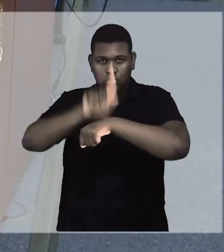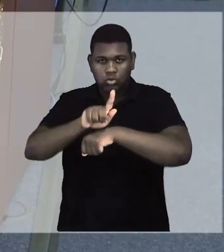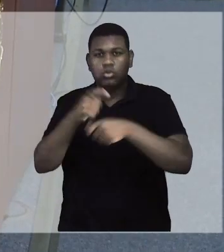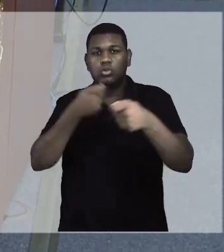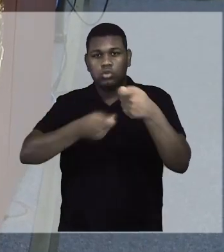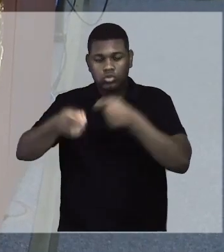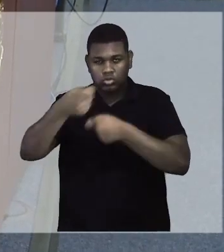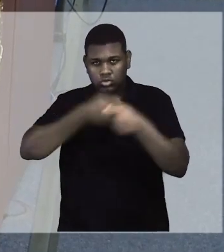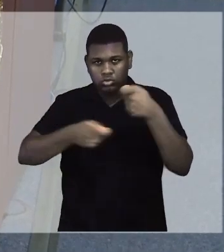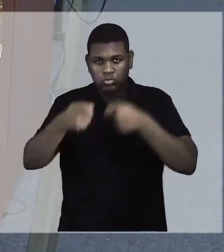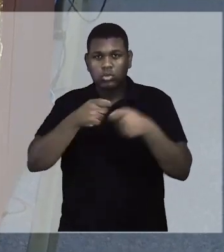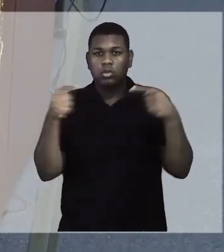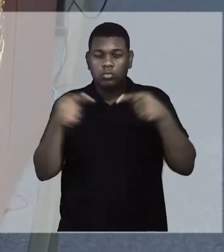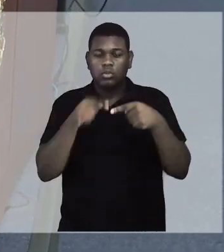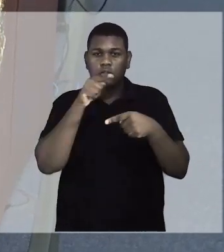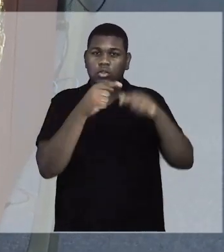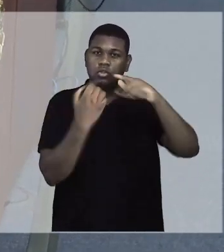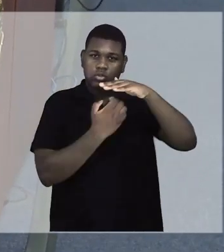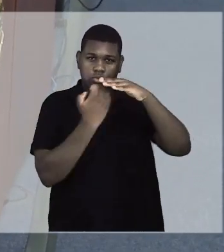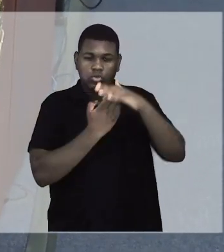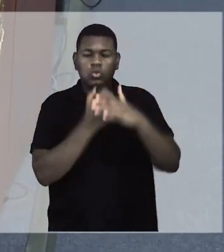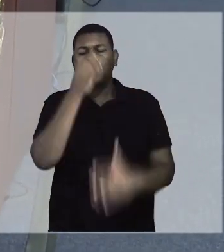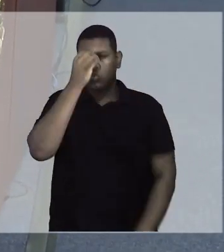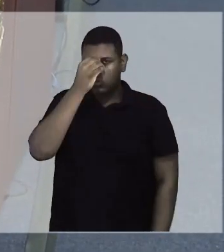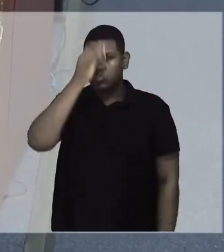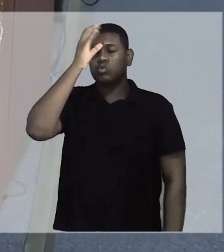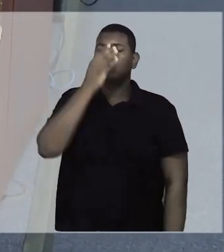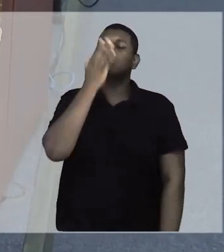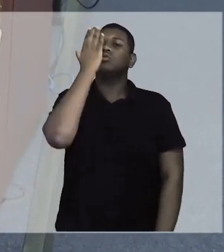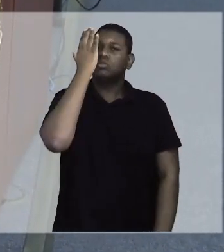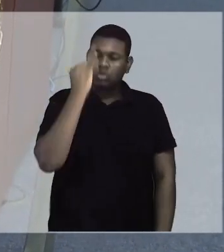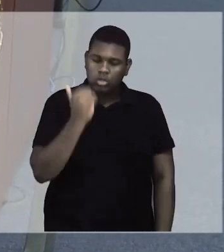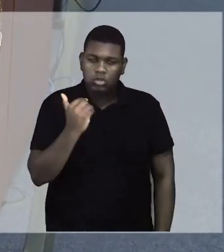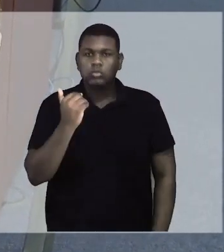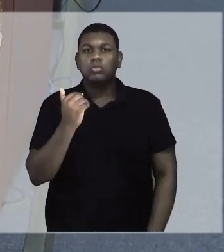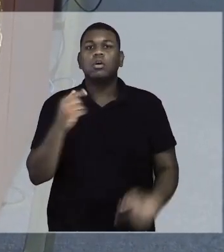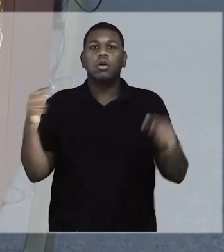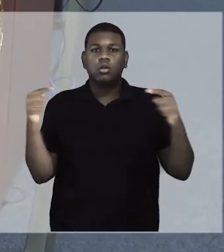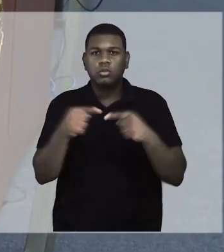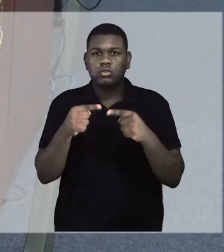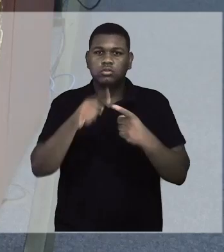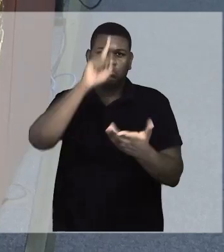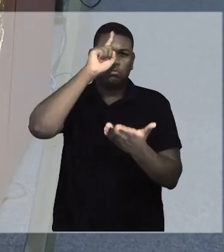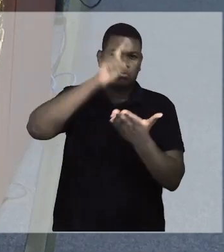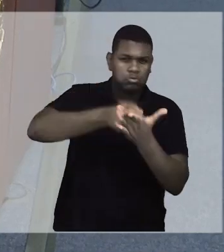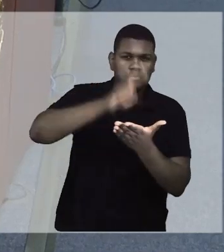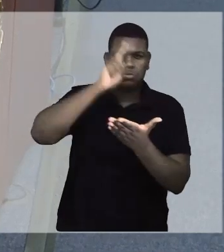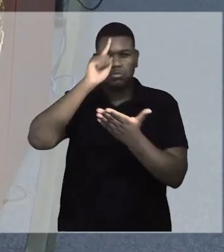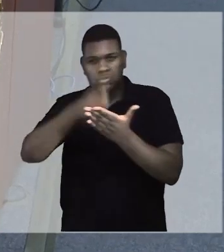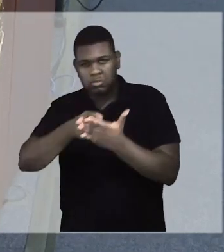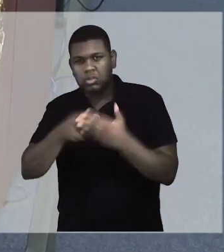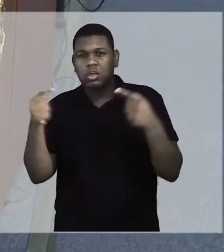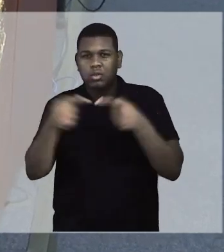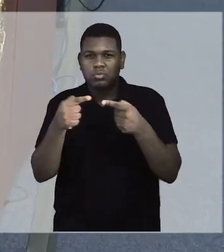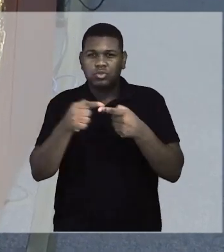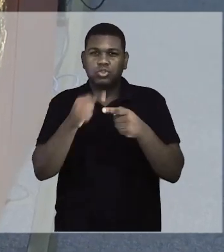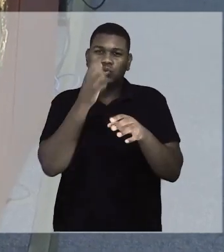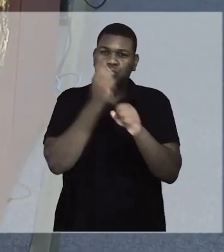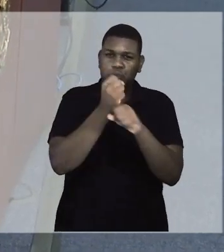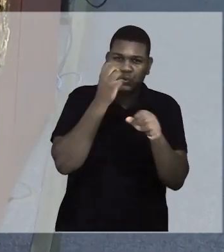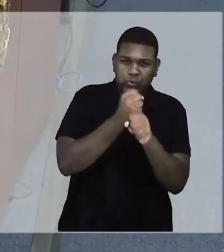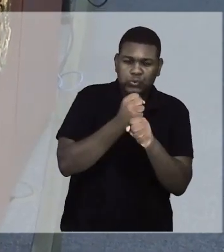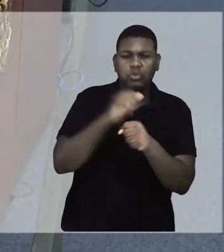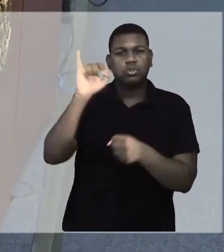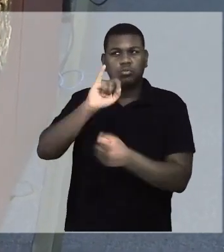demonstrada, recorrente era gestor administrativo do estabelecimento e tinha conhecimento e poder de